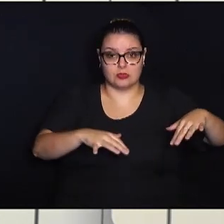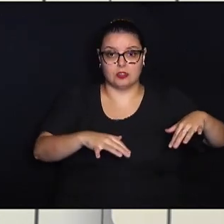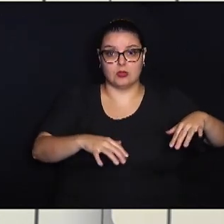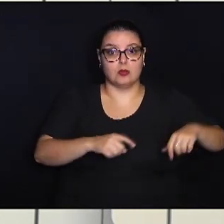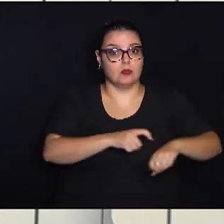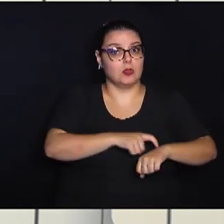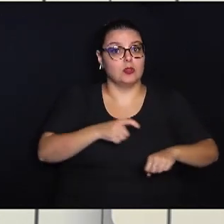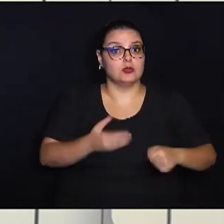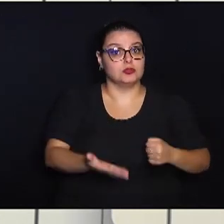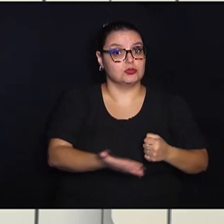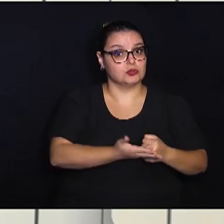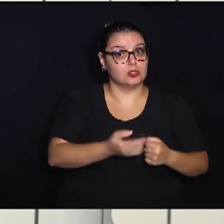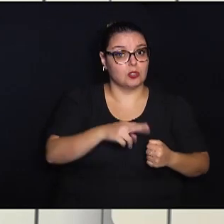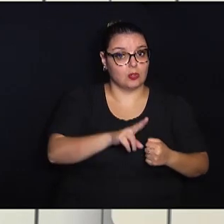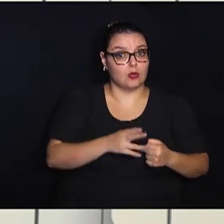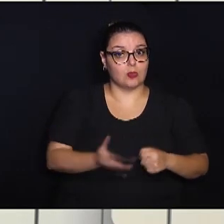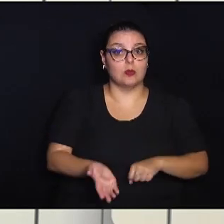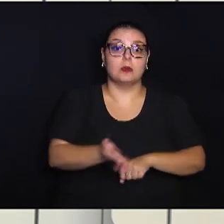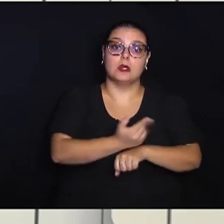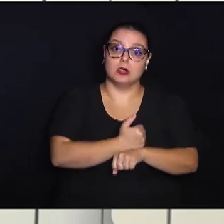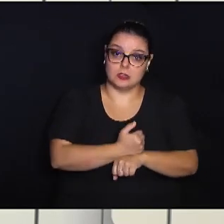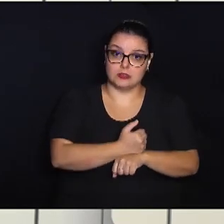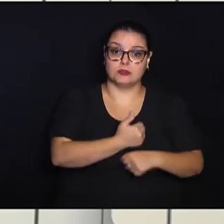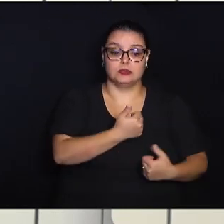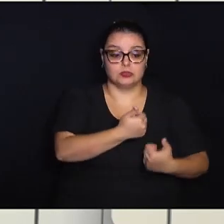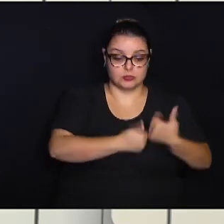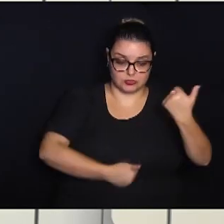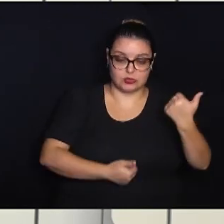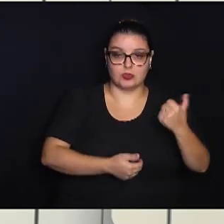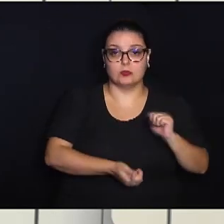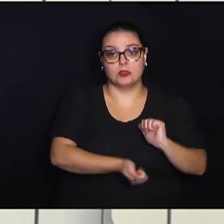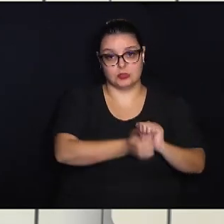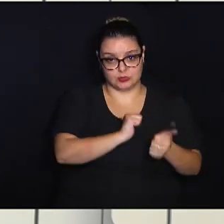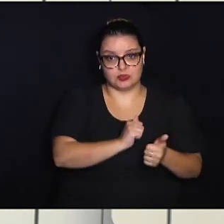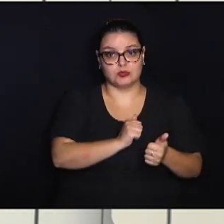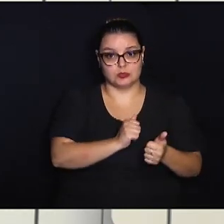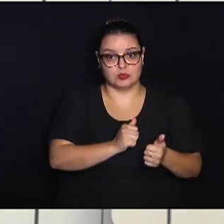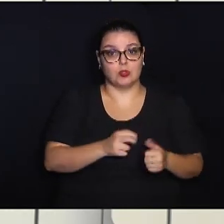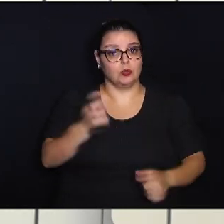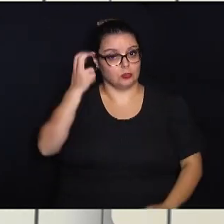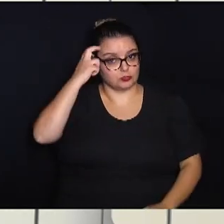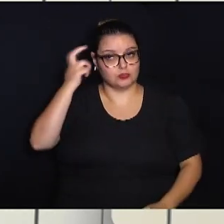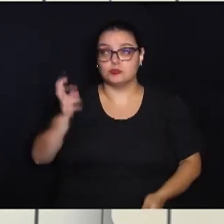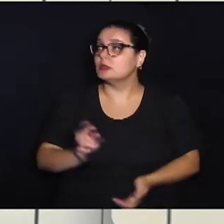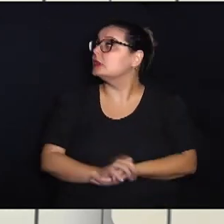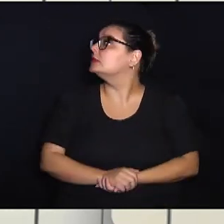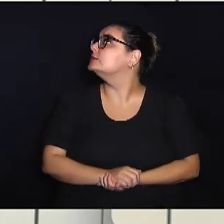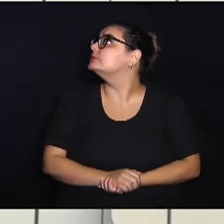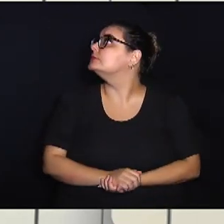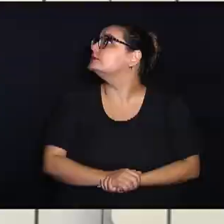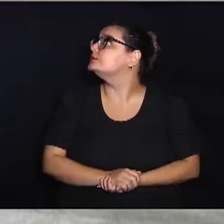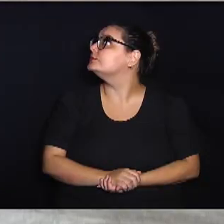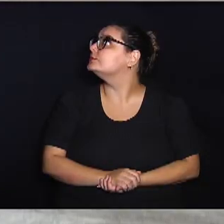de intervalo ou que antecedem os eventos esportivos ou culturais.